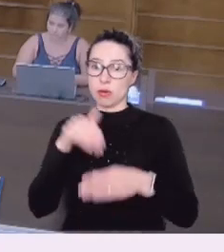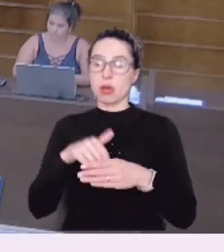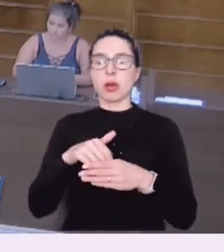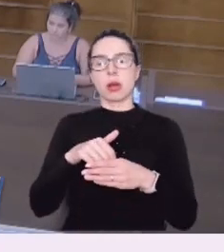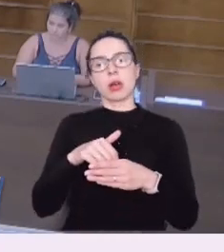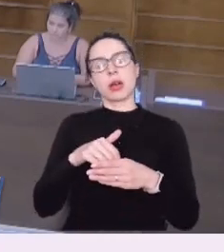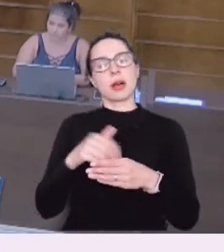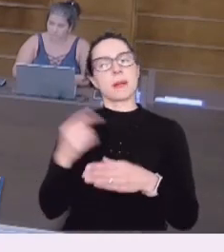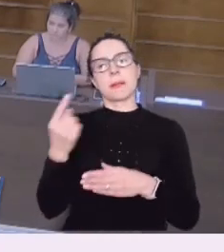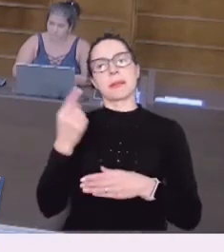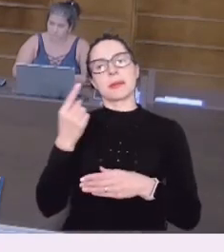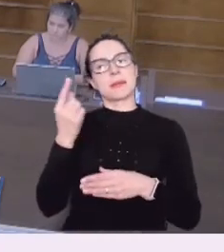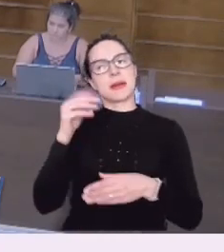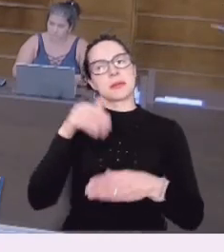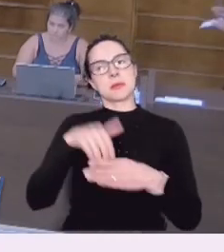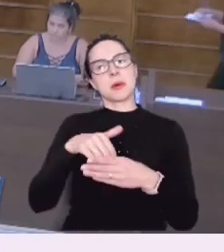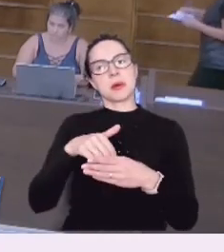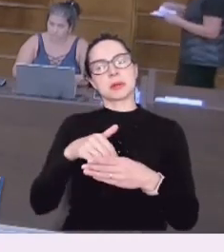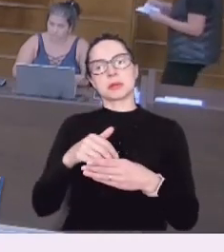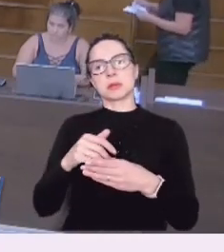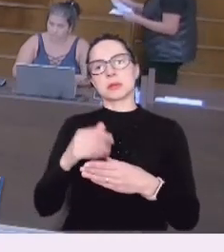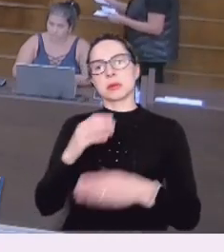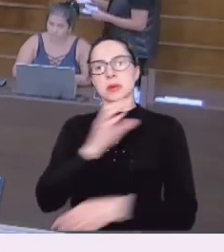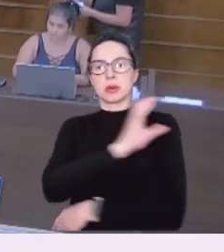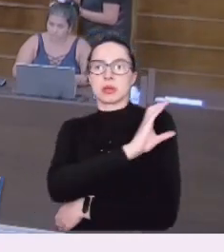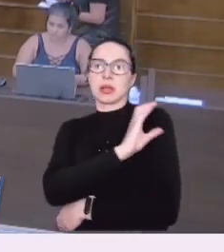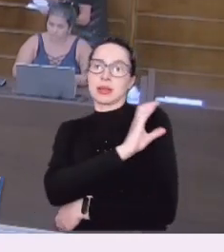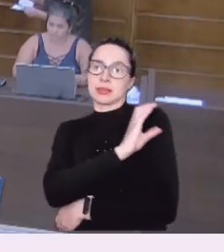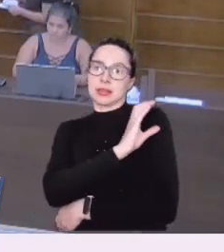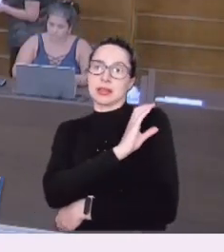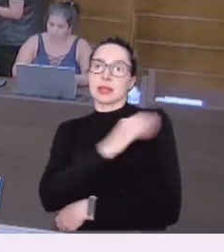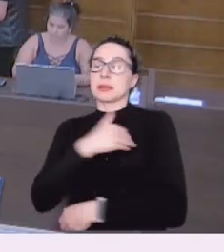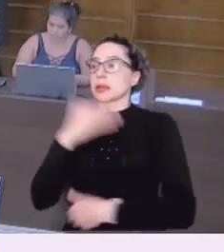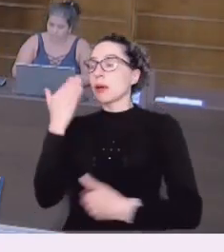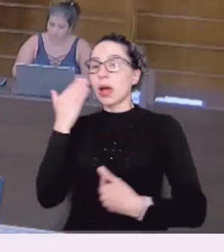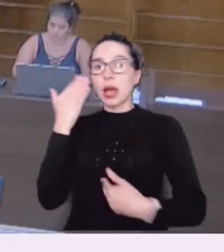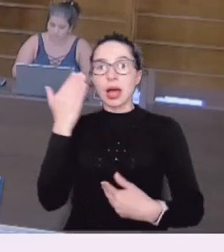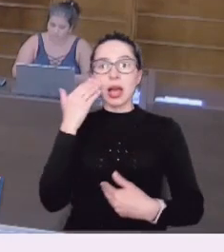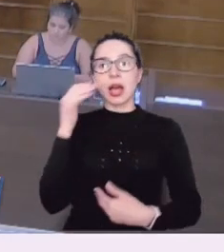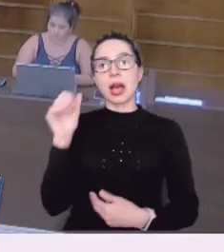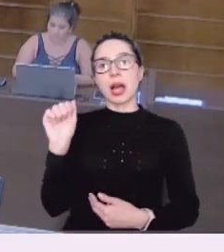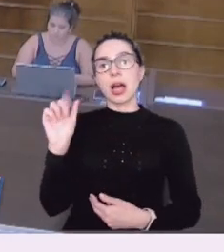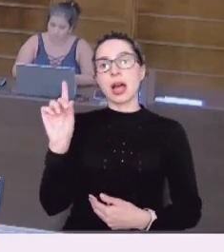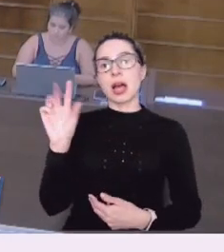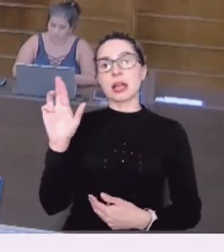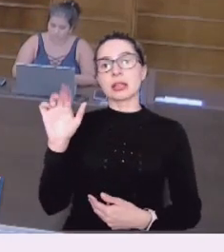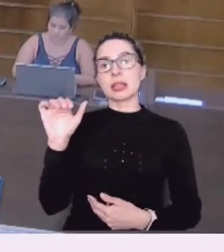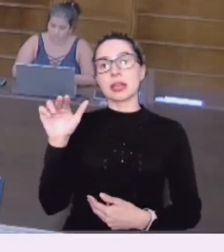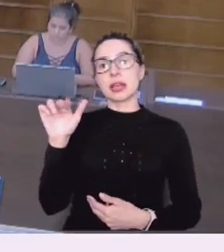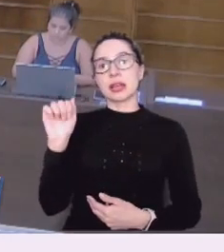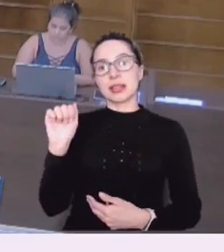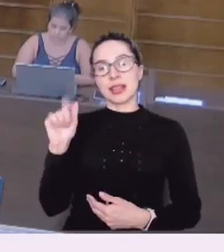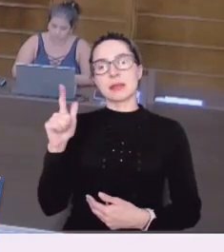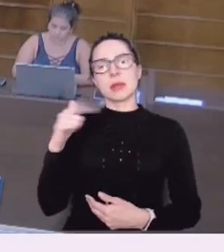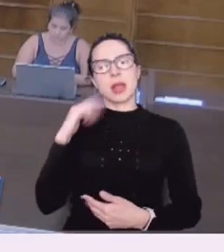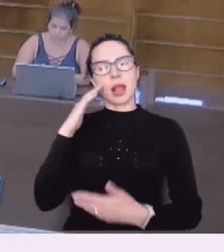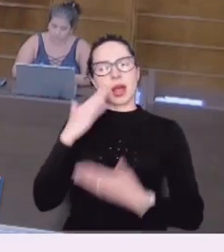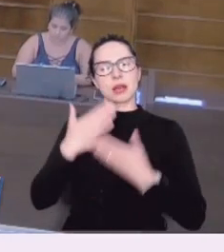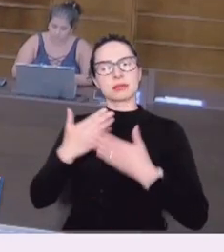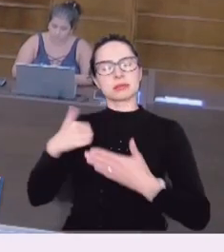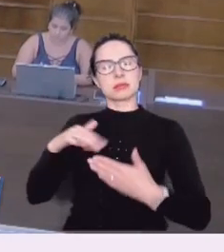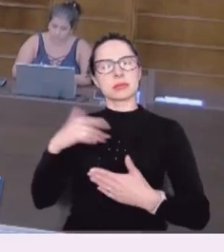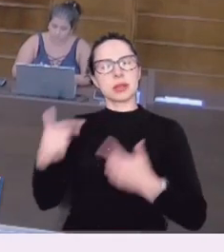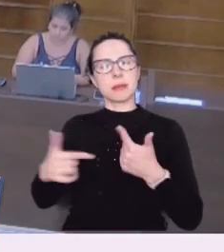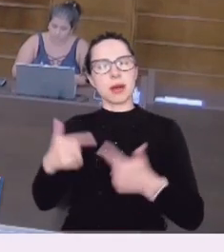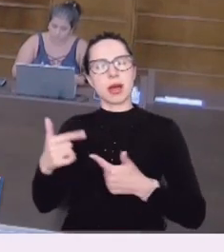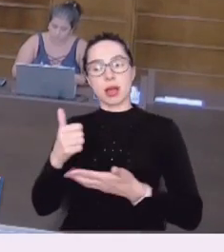voto do vereador Claudinei da Rocha. Agradeço aqui a Adriana por ter acreditado no nosso trabalho, sempre tem nos